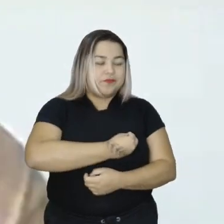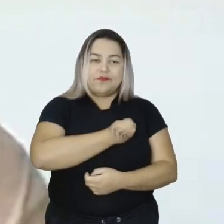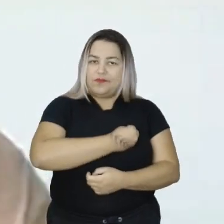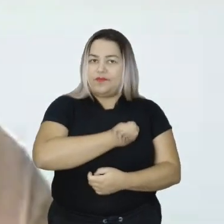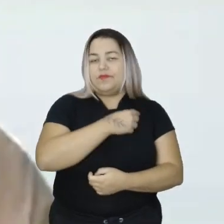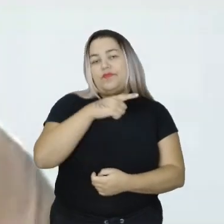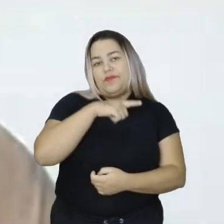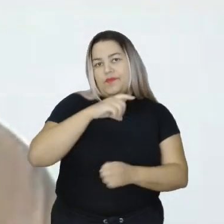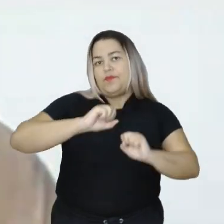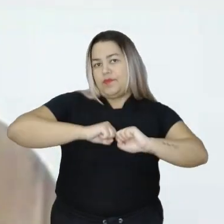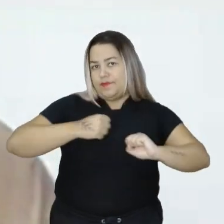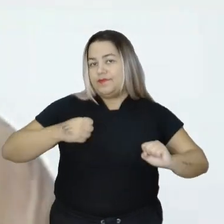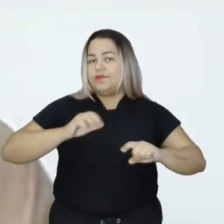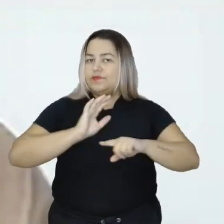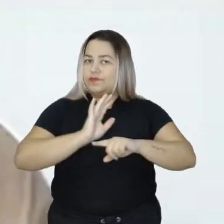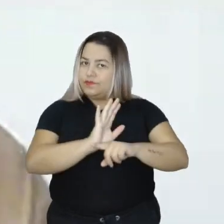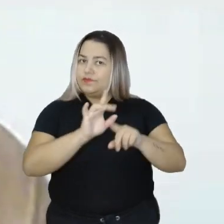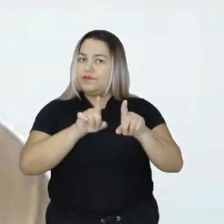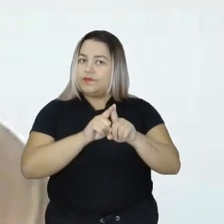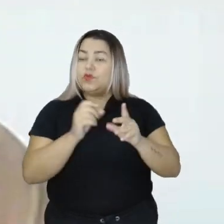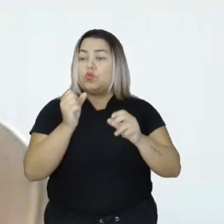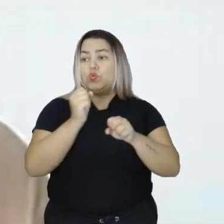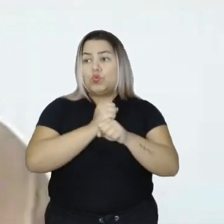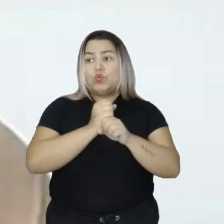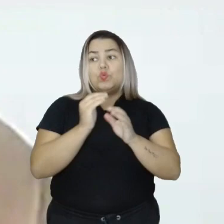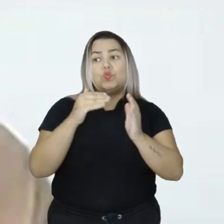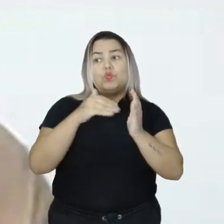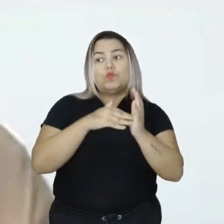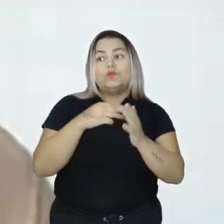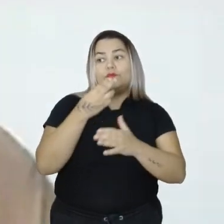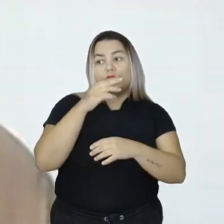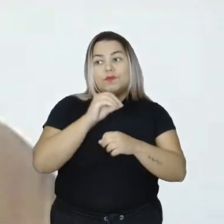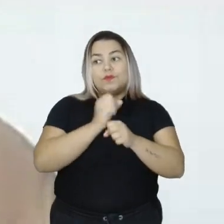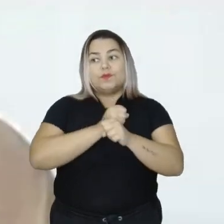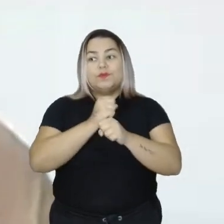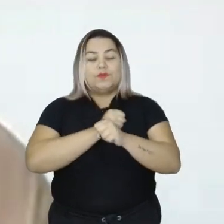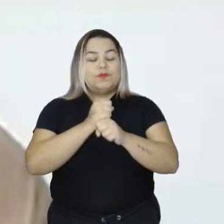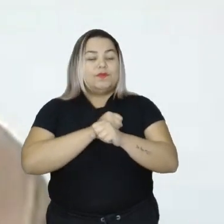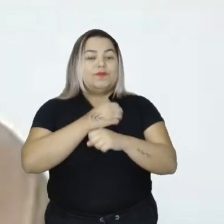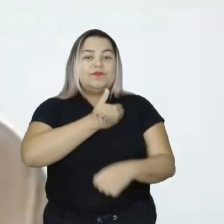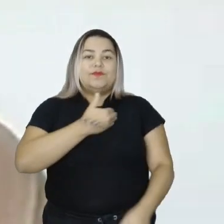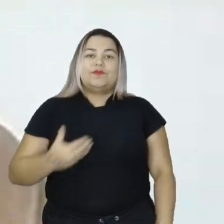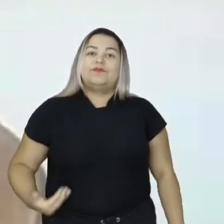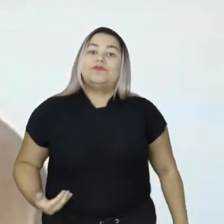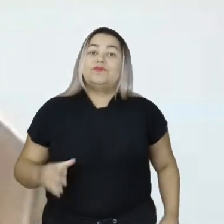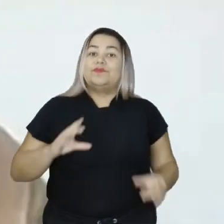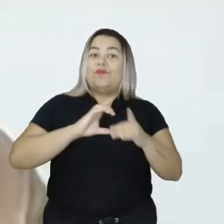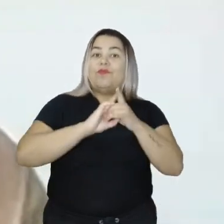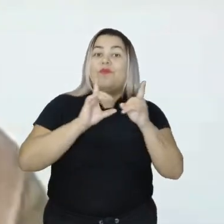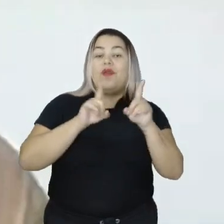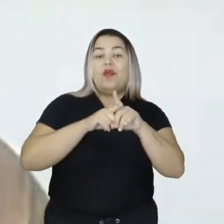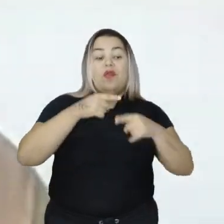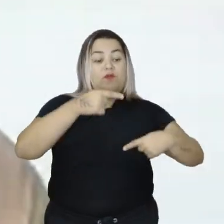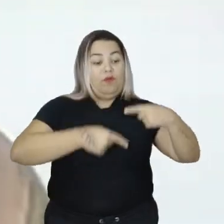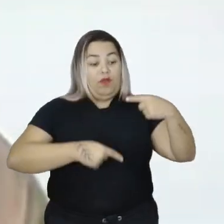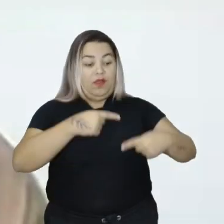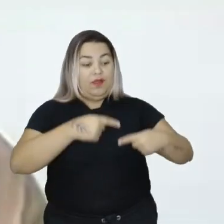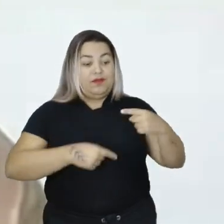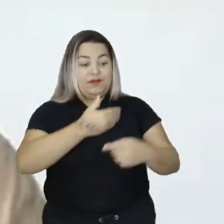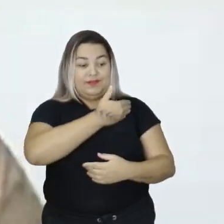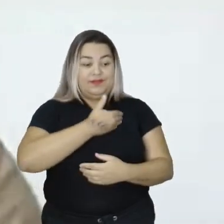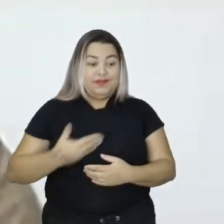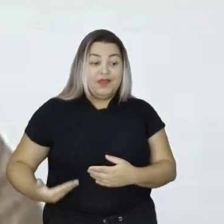demos uma grande contribuição nesses últimos 30 anos para avançar nos governos democráticos populares, nas políticas públicas, para defender